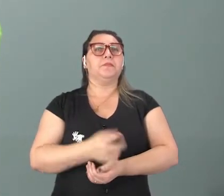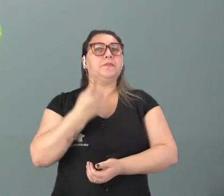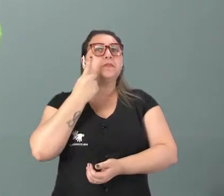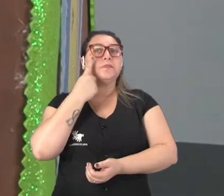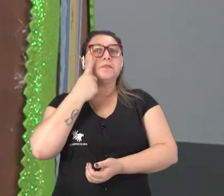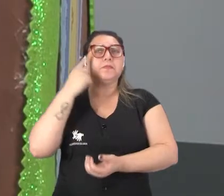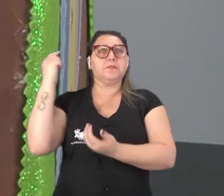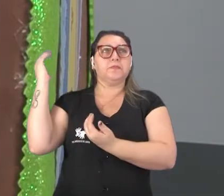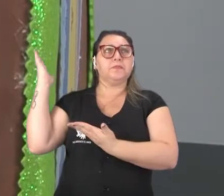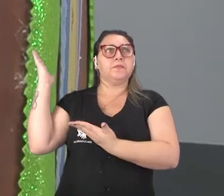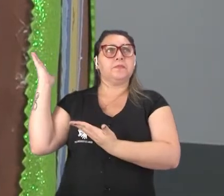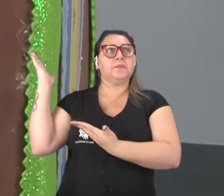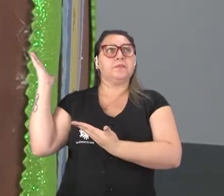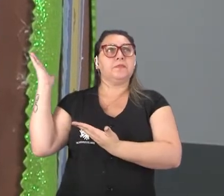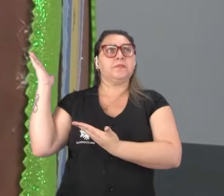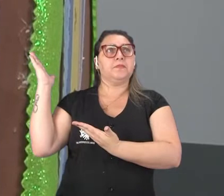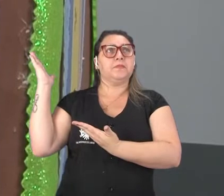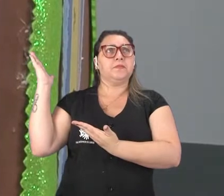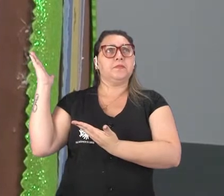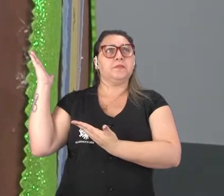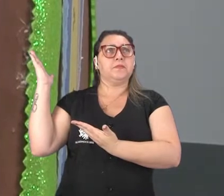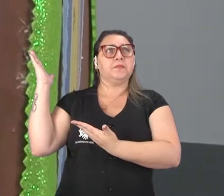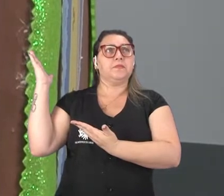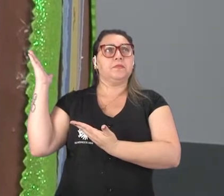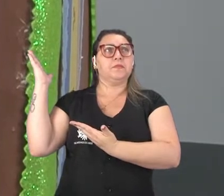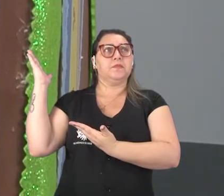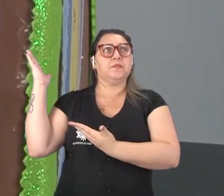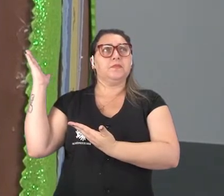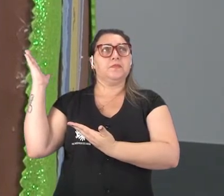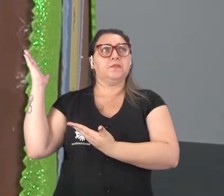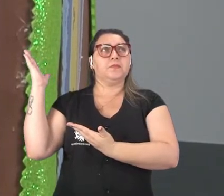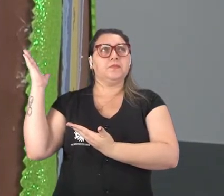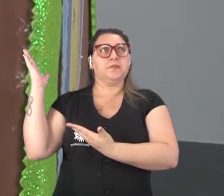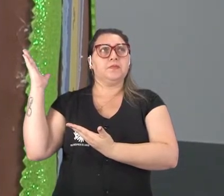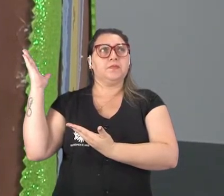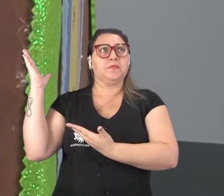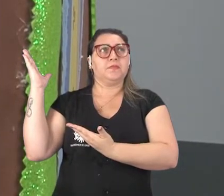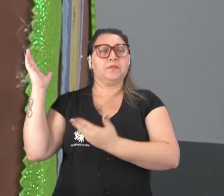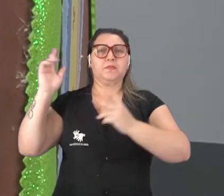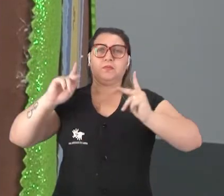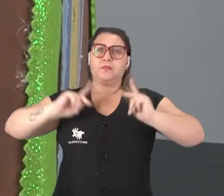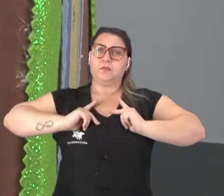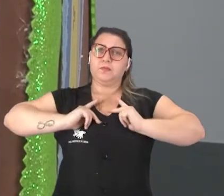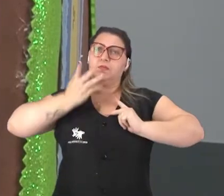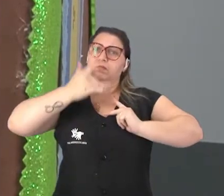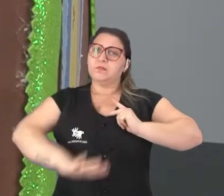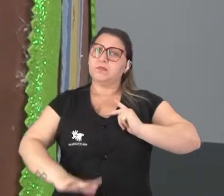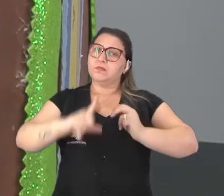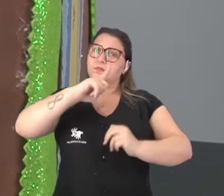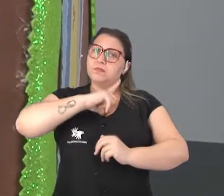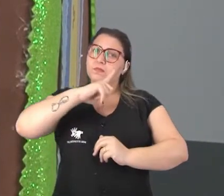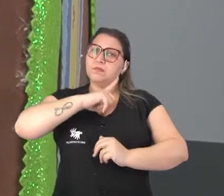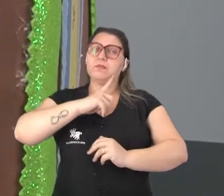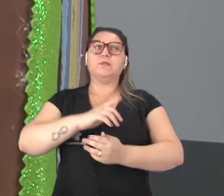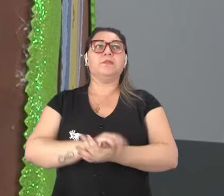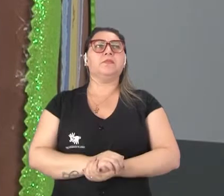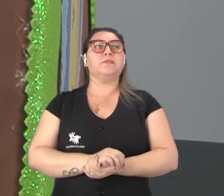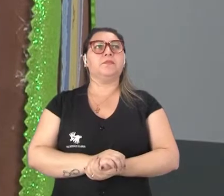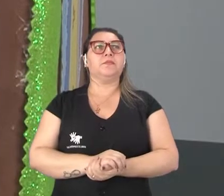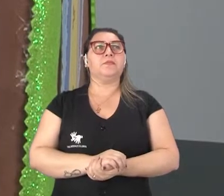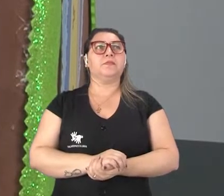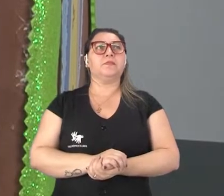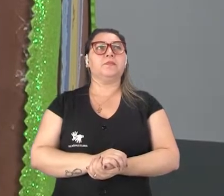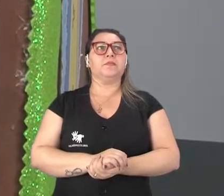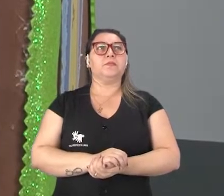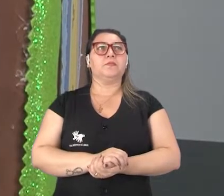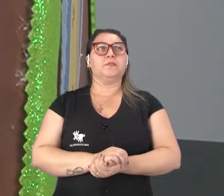Observem aqui o que essas crianças, né? Que comportamento elas estão tendo? Né? Estão